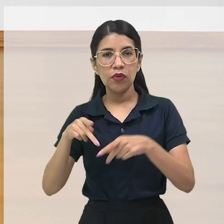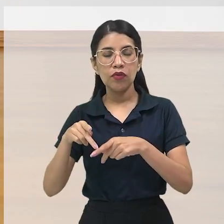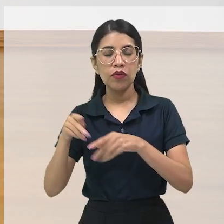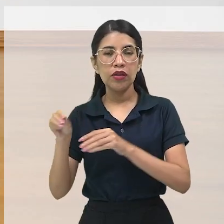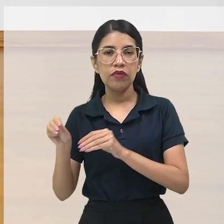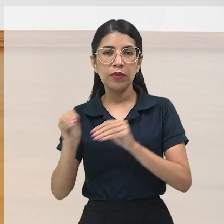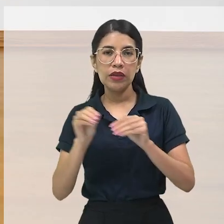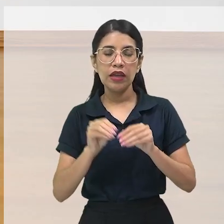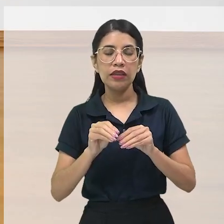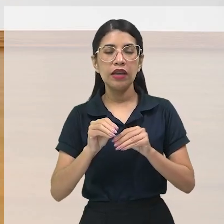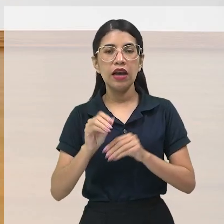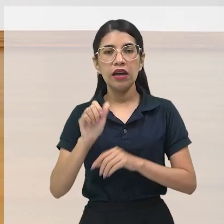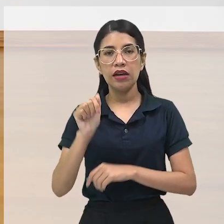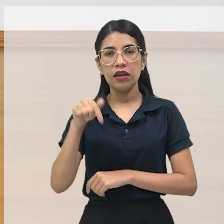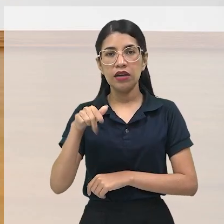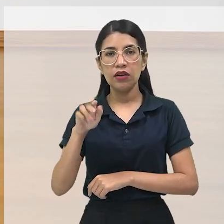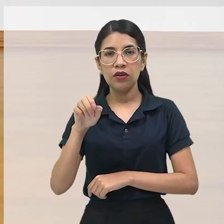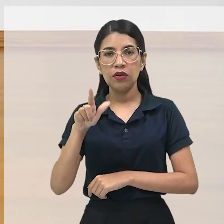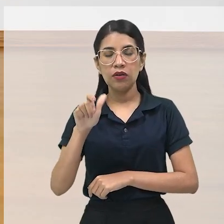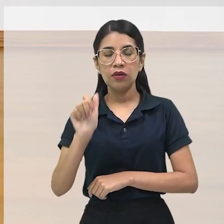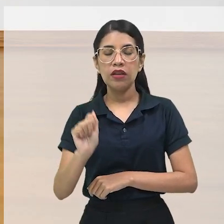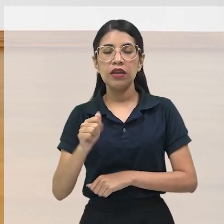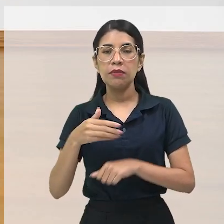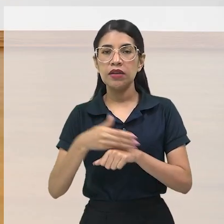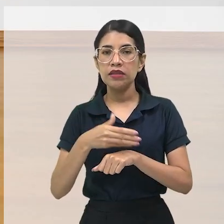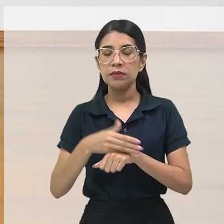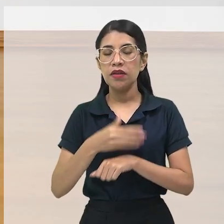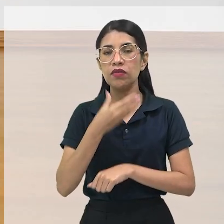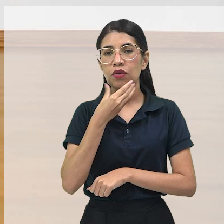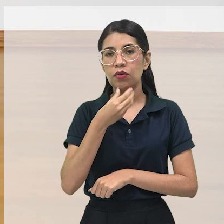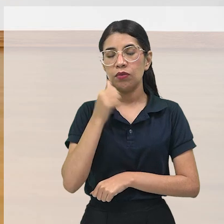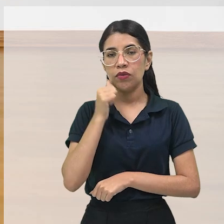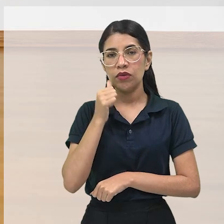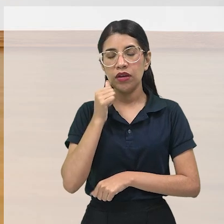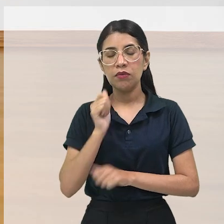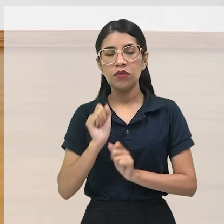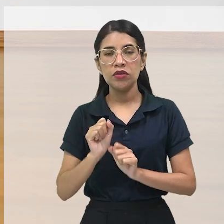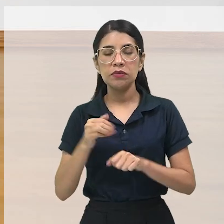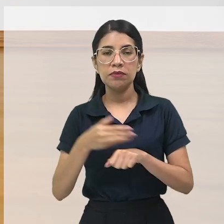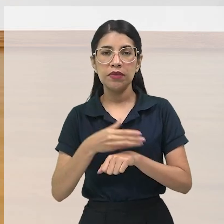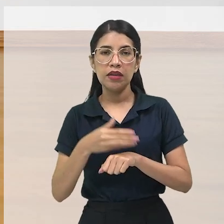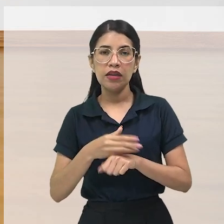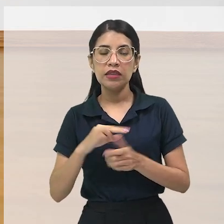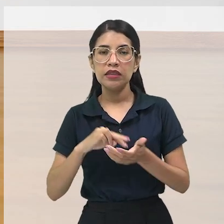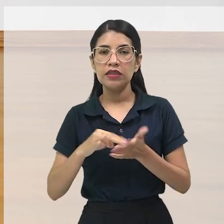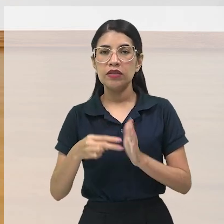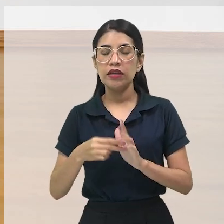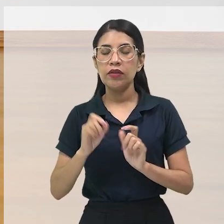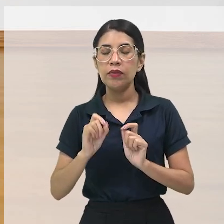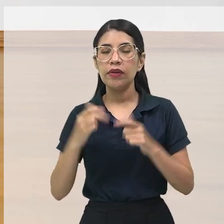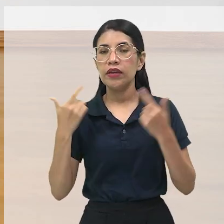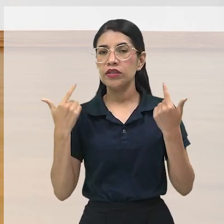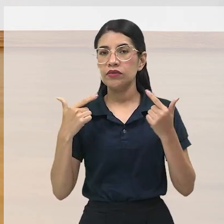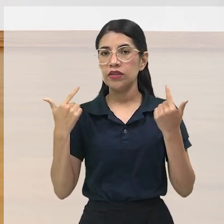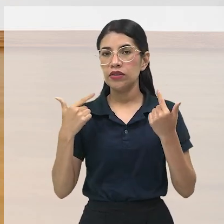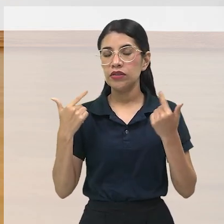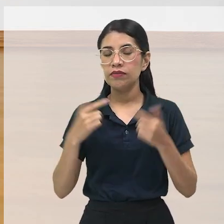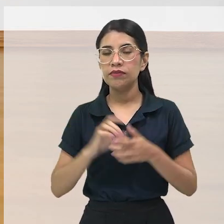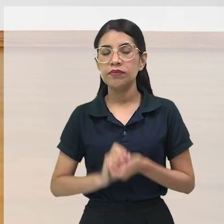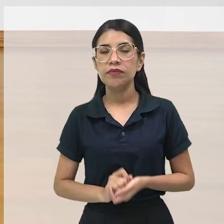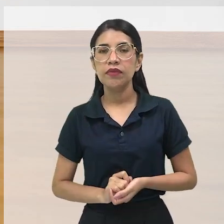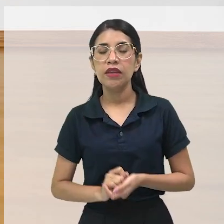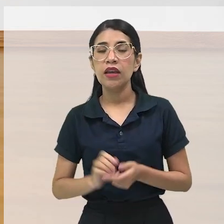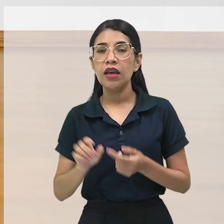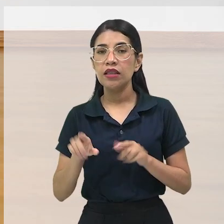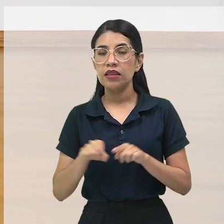de Angola, de qual participavam homens e mulheres, significando divertimento. O canto